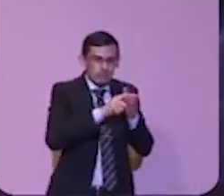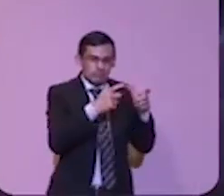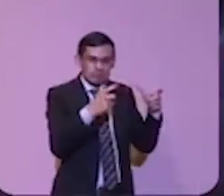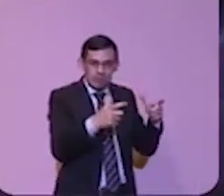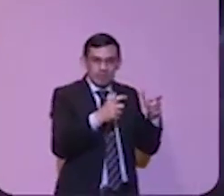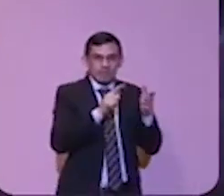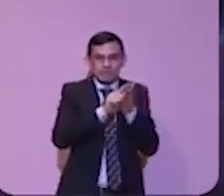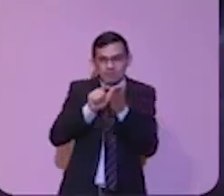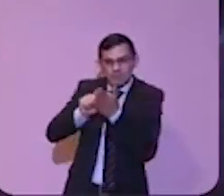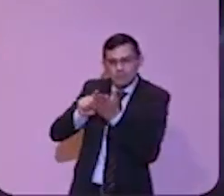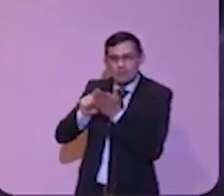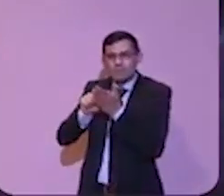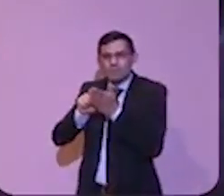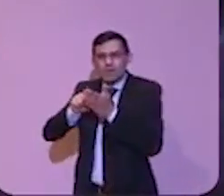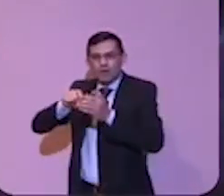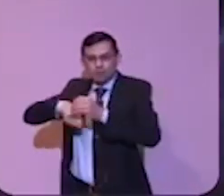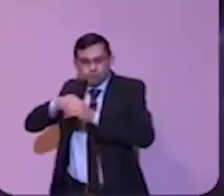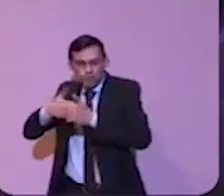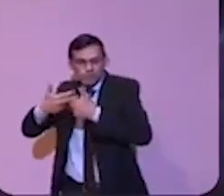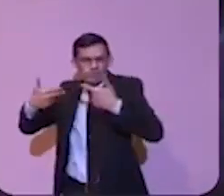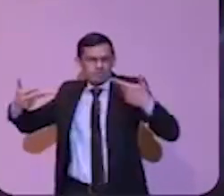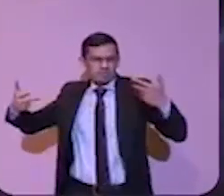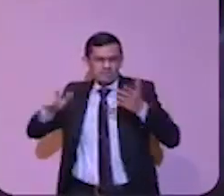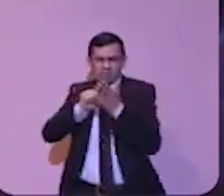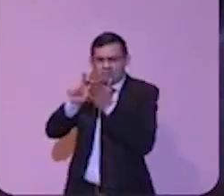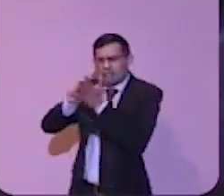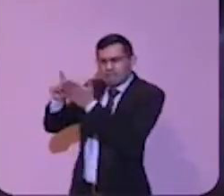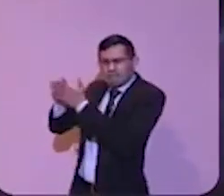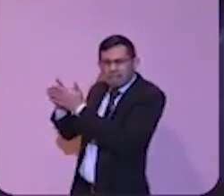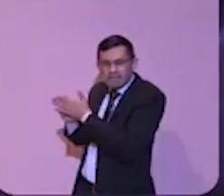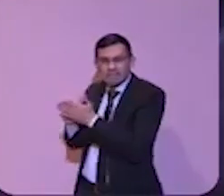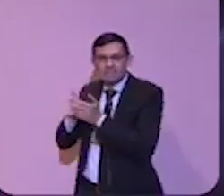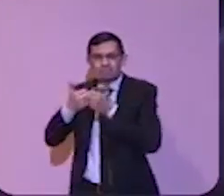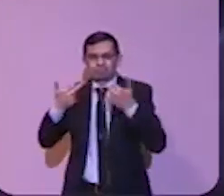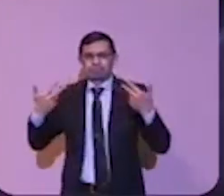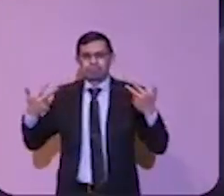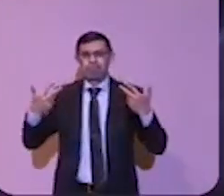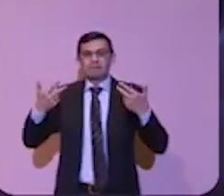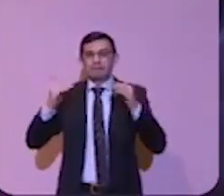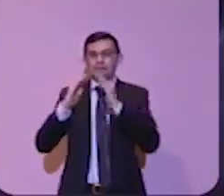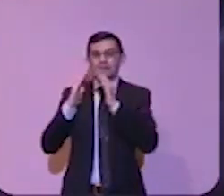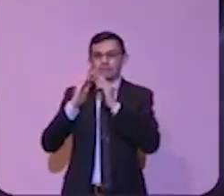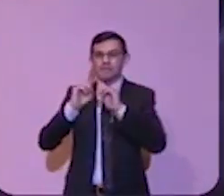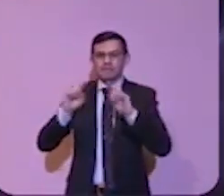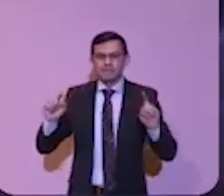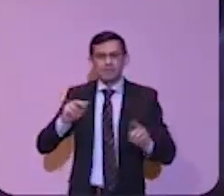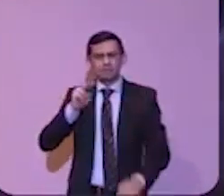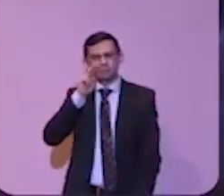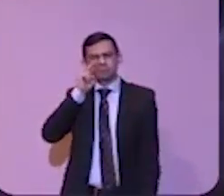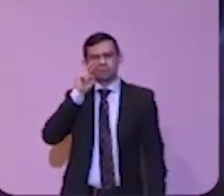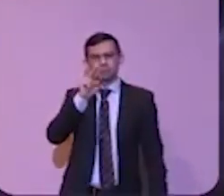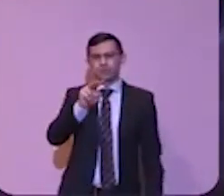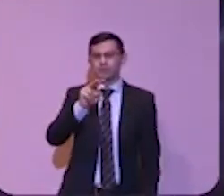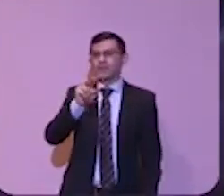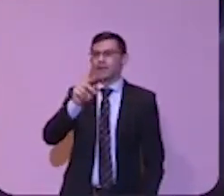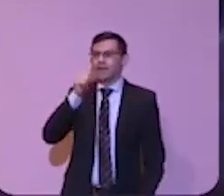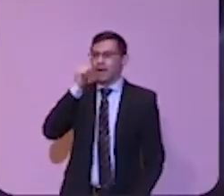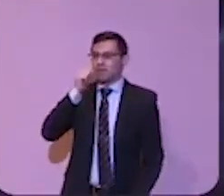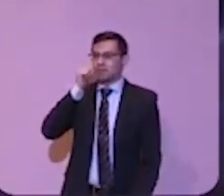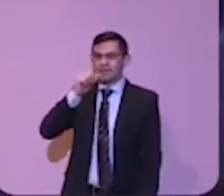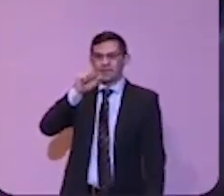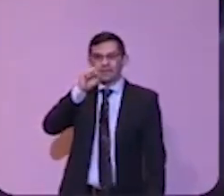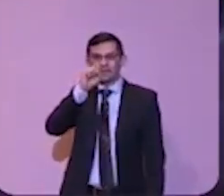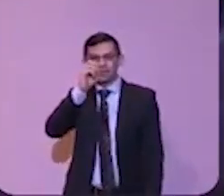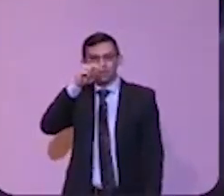manhã, lavando roupa de tarde, lavando roupa à noite, tá? É cheio de live. E eu vi a Sônia ainda agora ali, fiquei